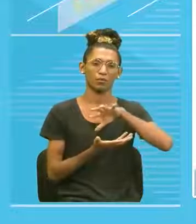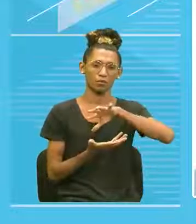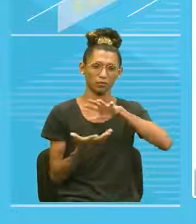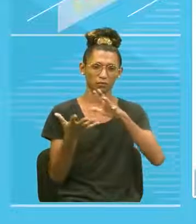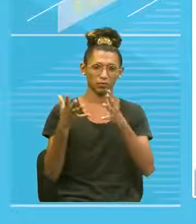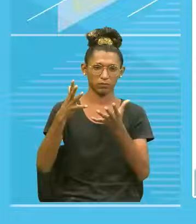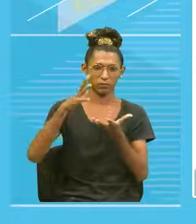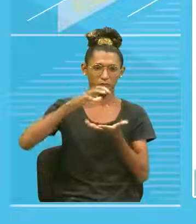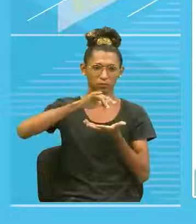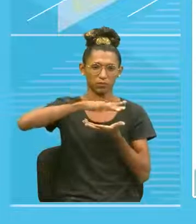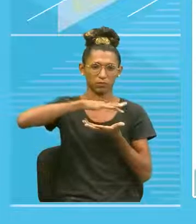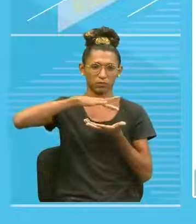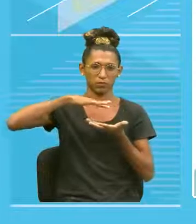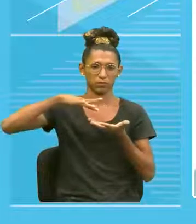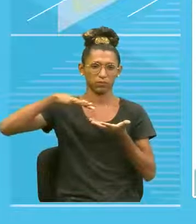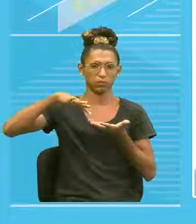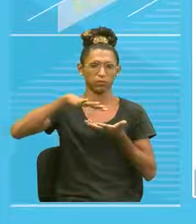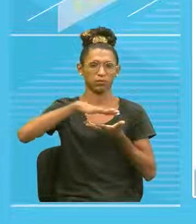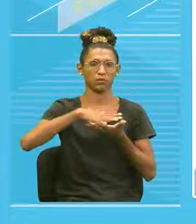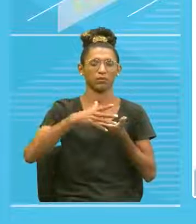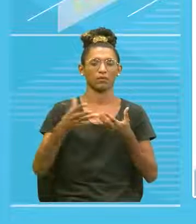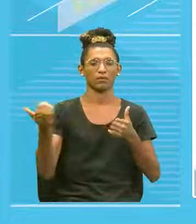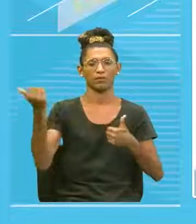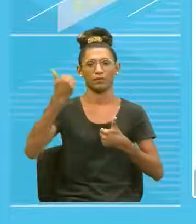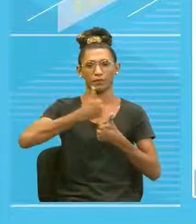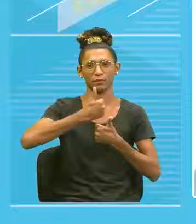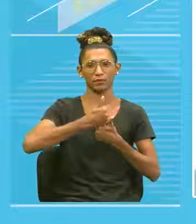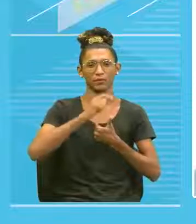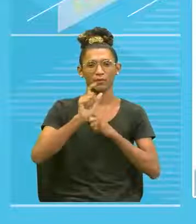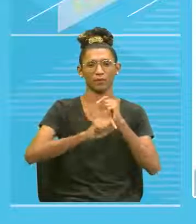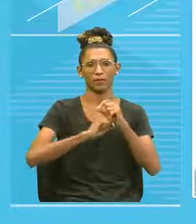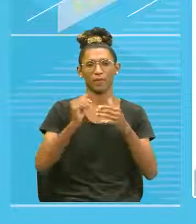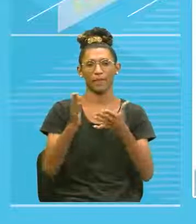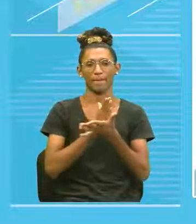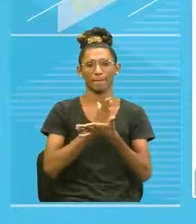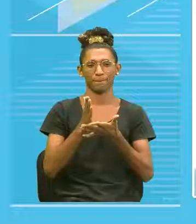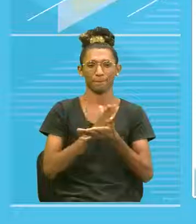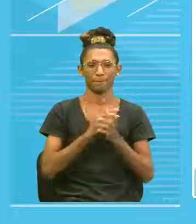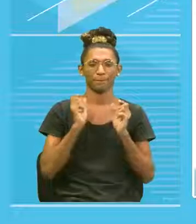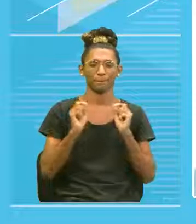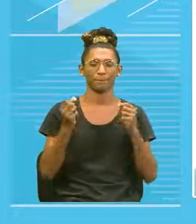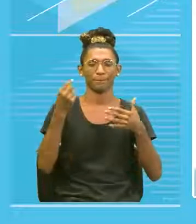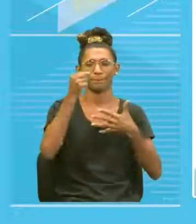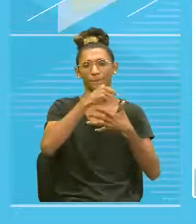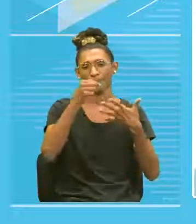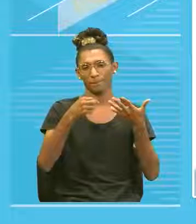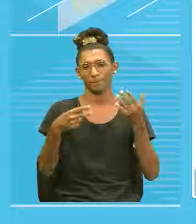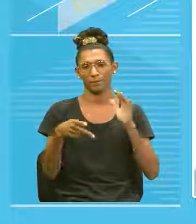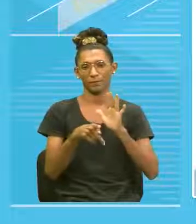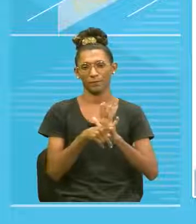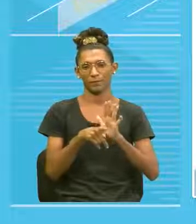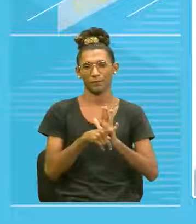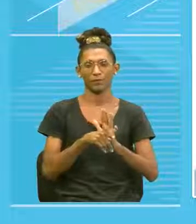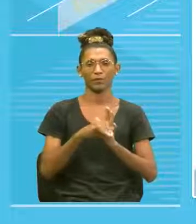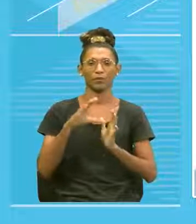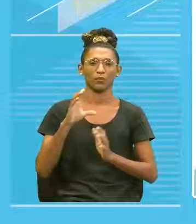veio para substituir os derivados dos combustíveis fósseis é aí